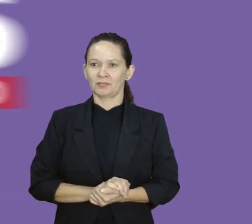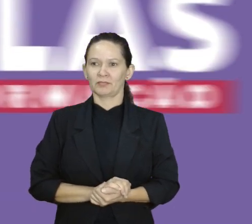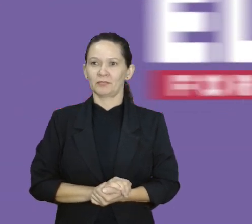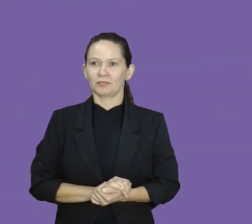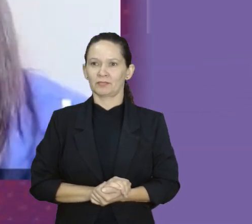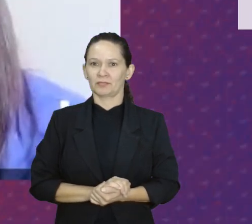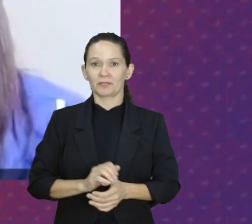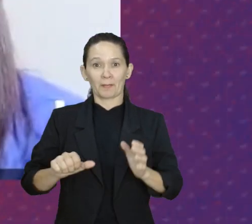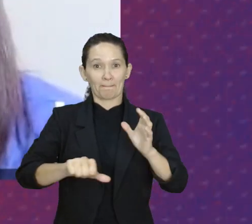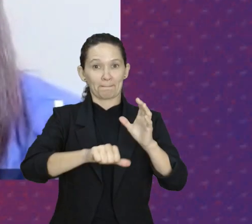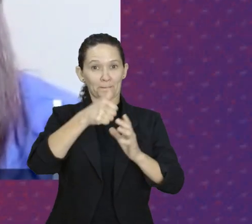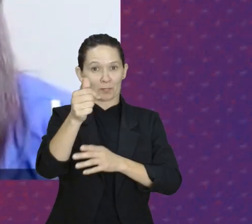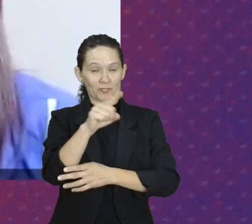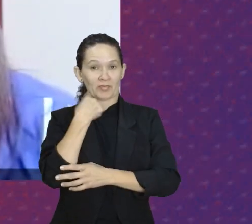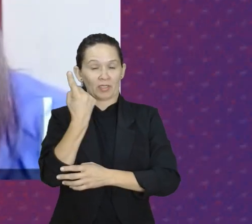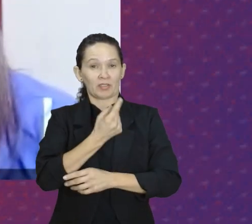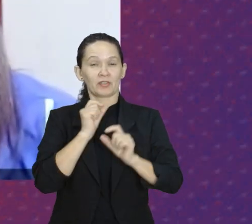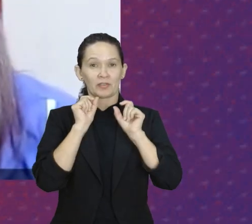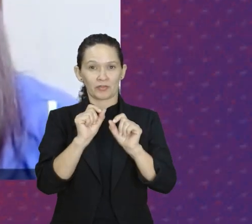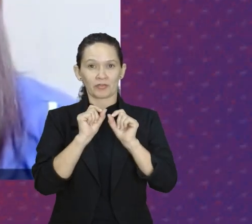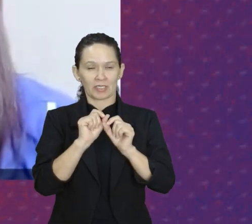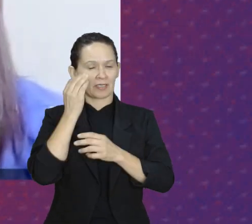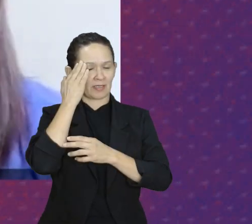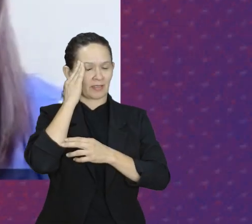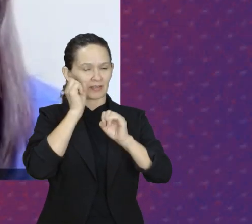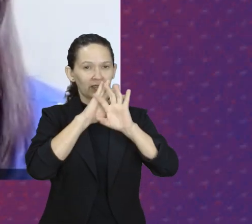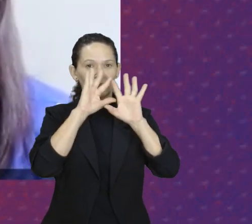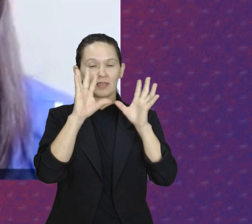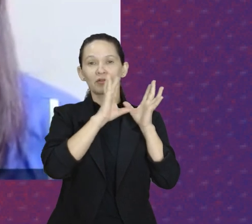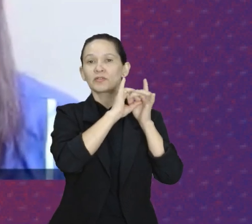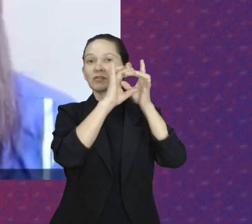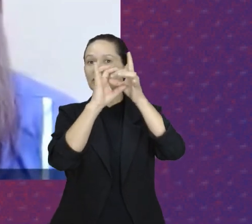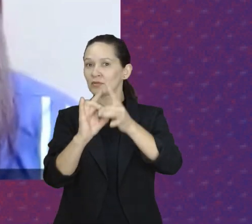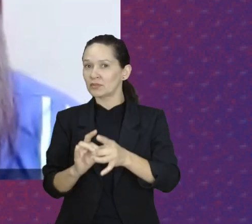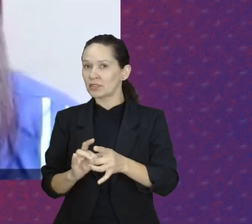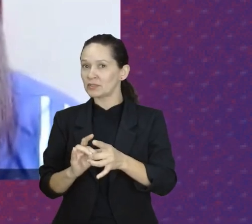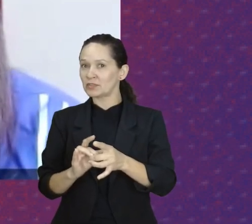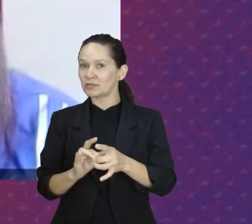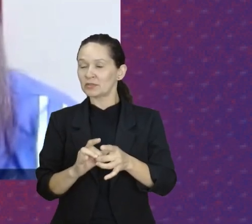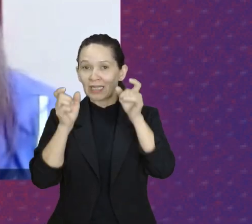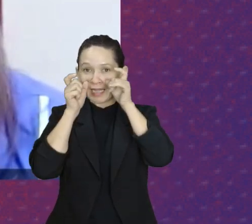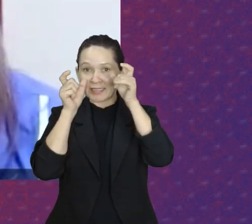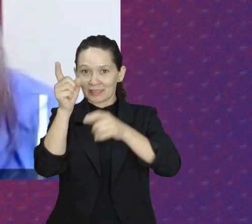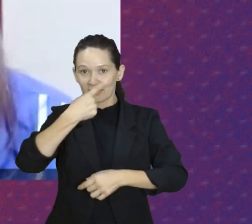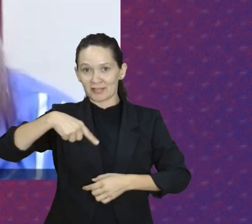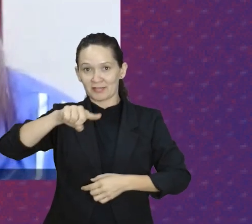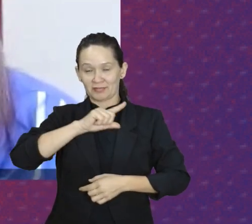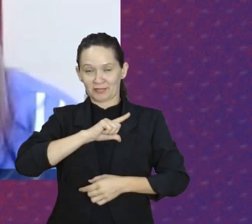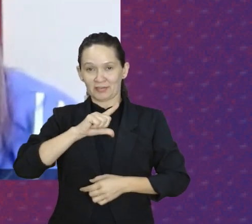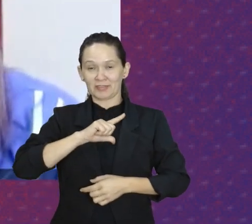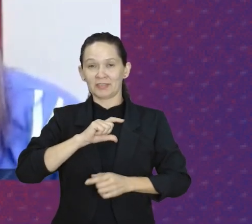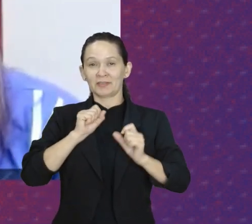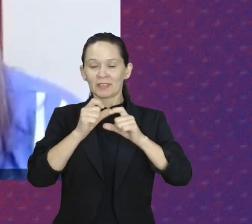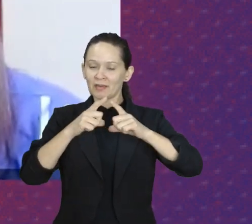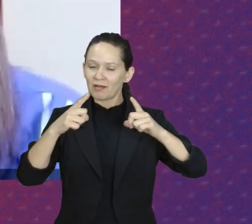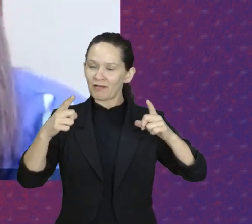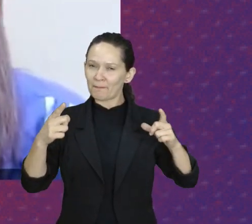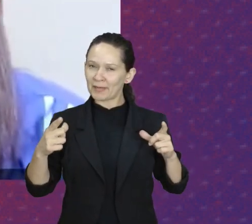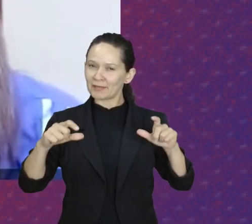Uma primeira coisa é a gente entender o contexto em que chama tanta atenção, né, e que amplia